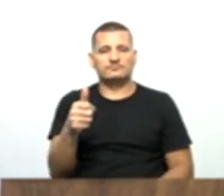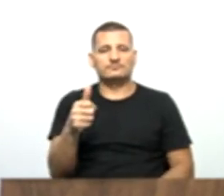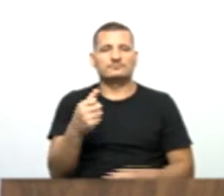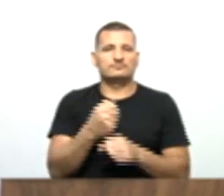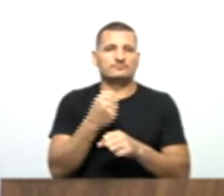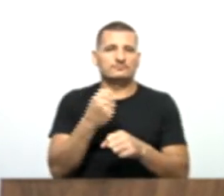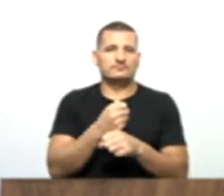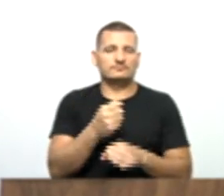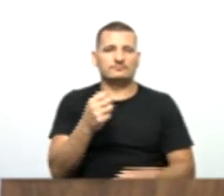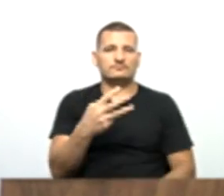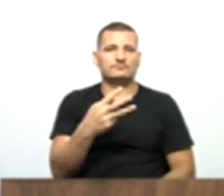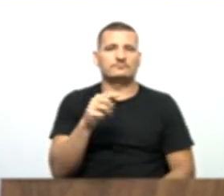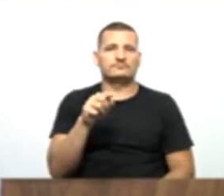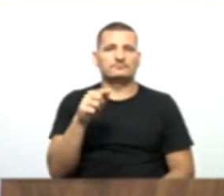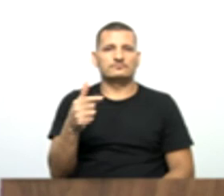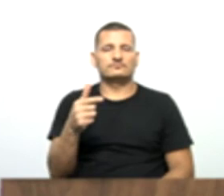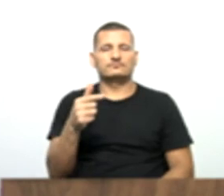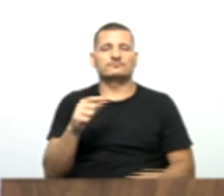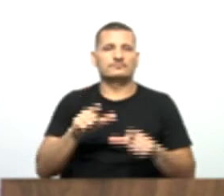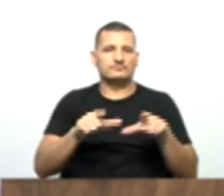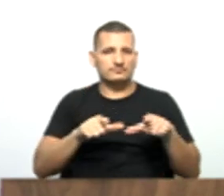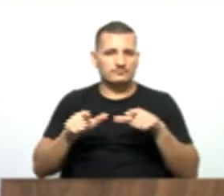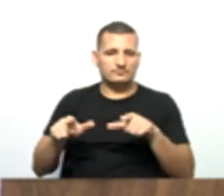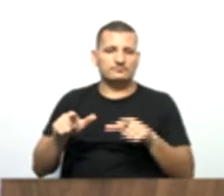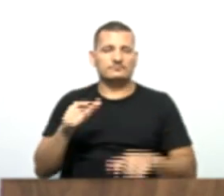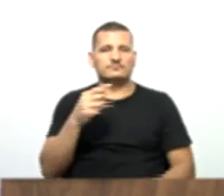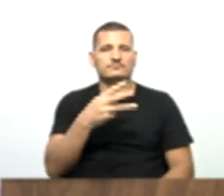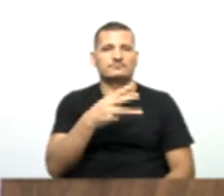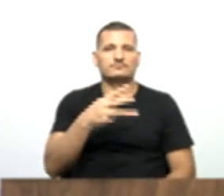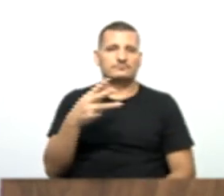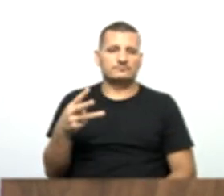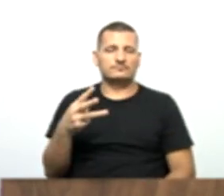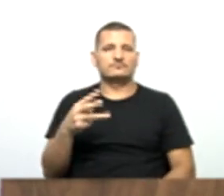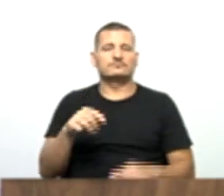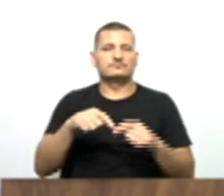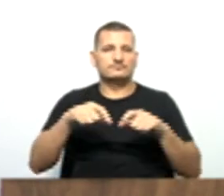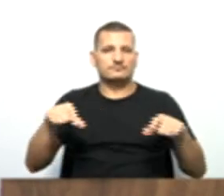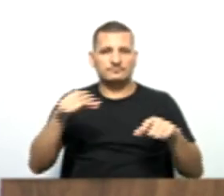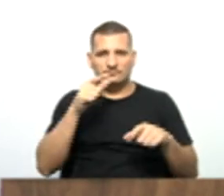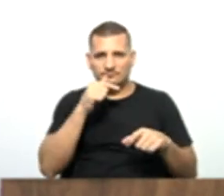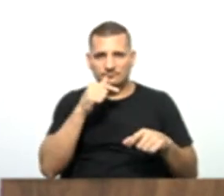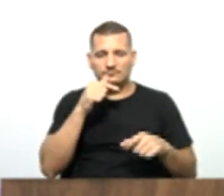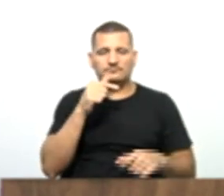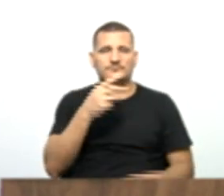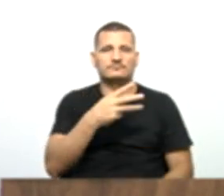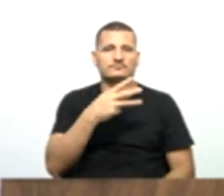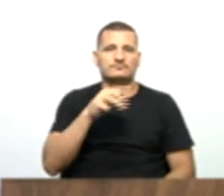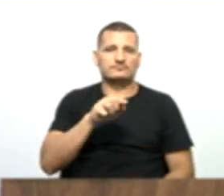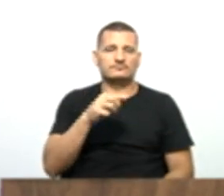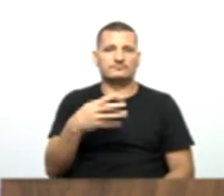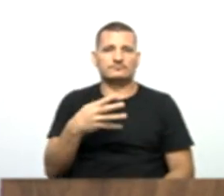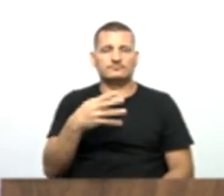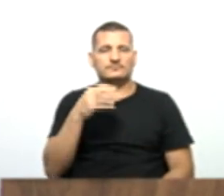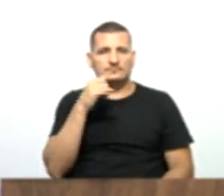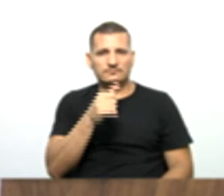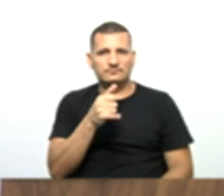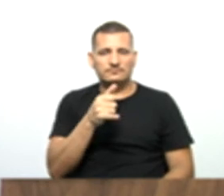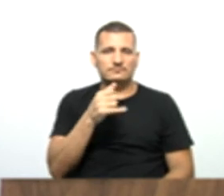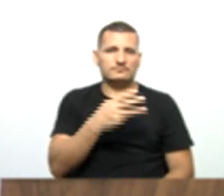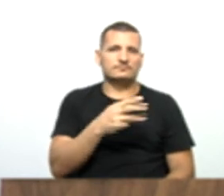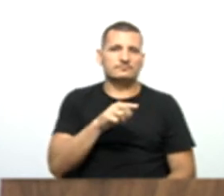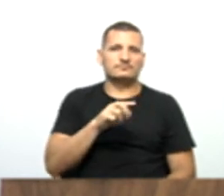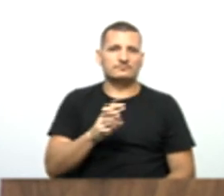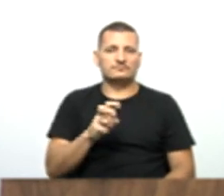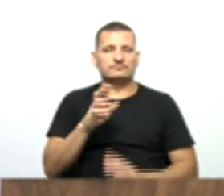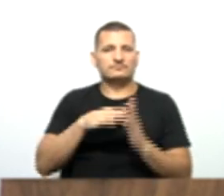alvenaria. 3.2, pisos e azulejos. 3.3, hidráulica. 3.4, elétrica. 3.5, pintura.